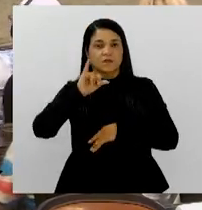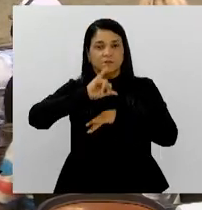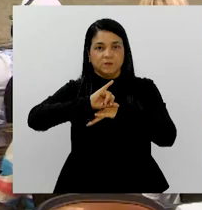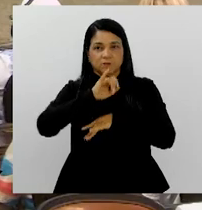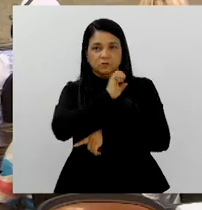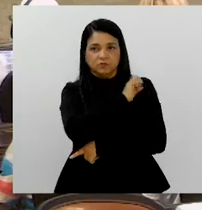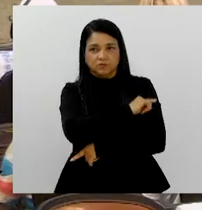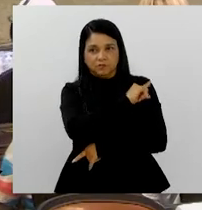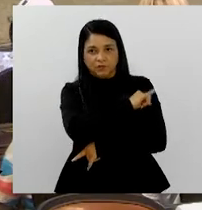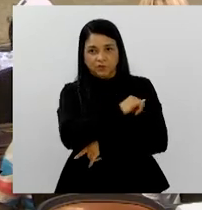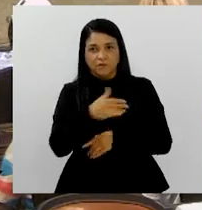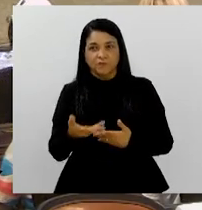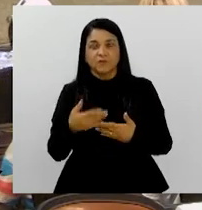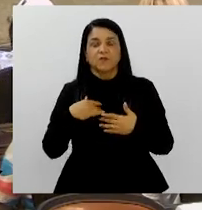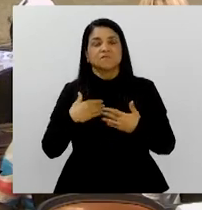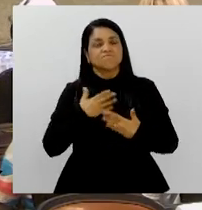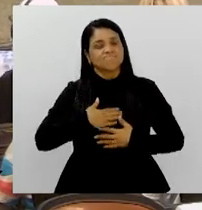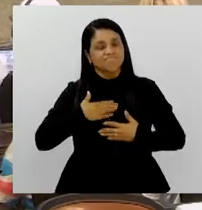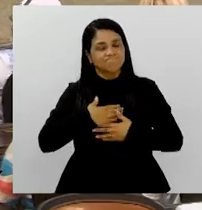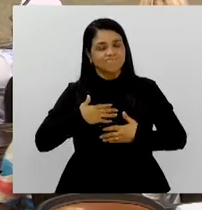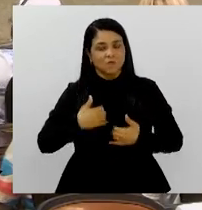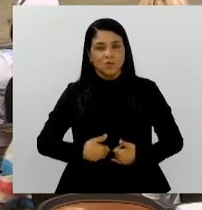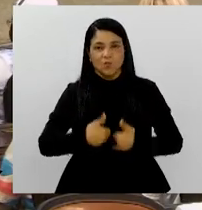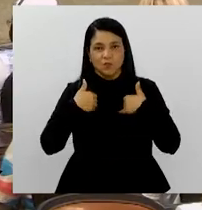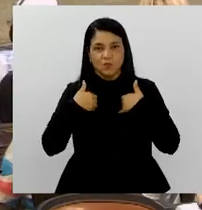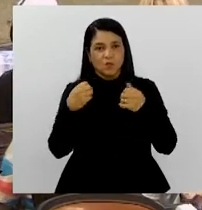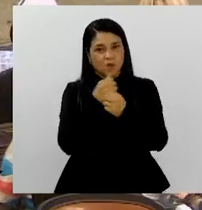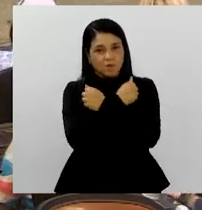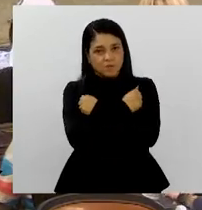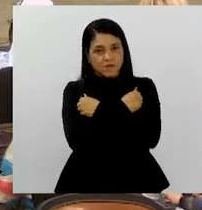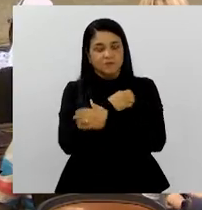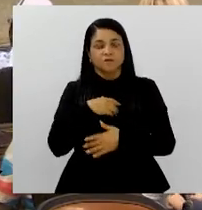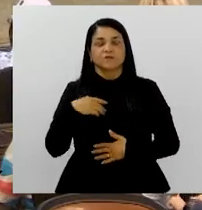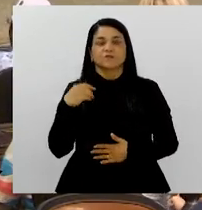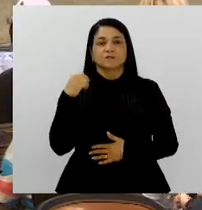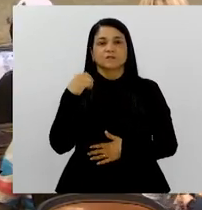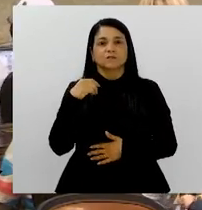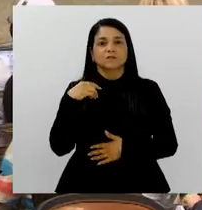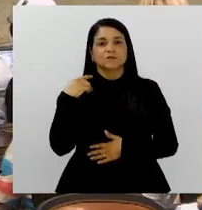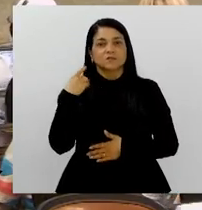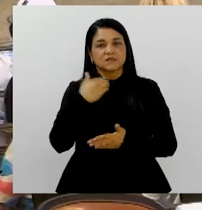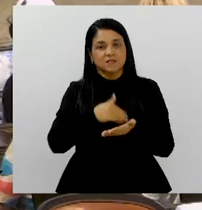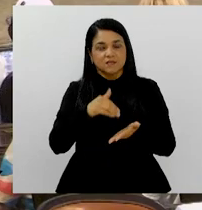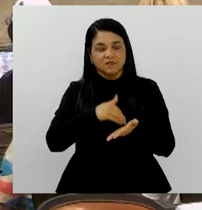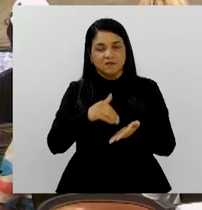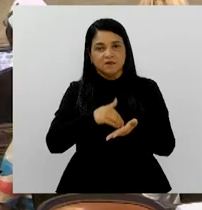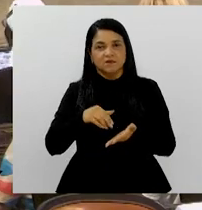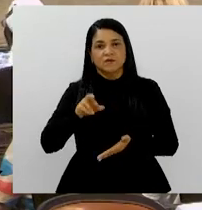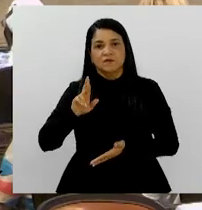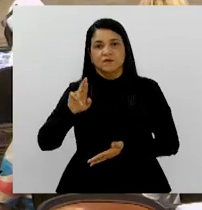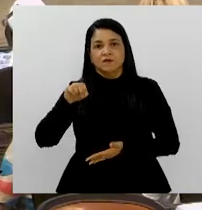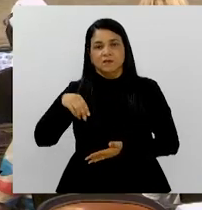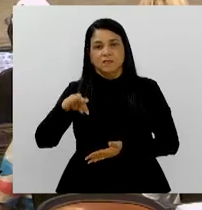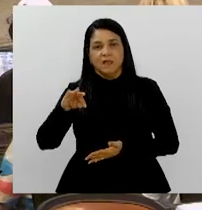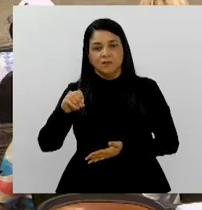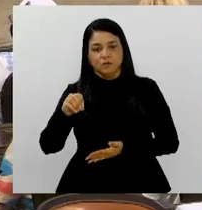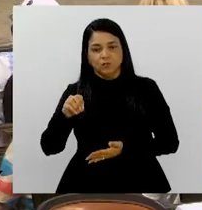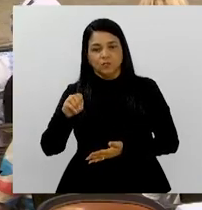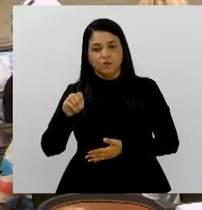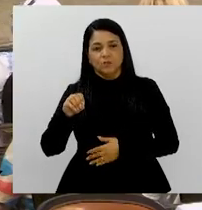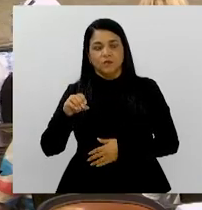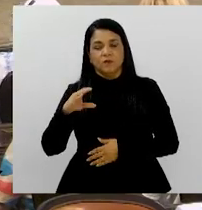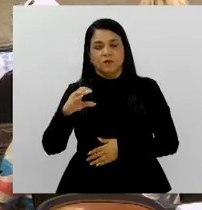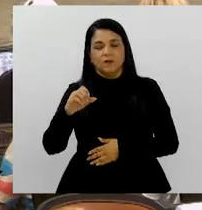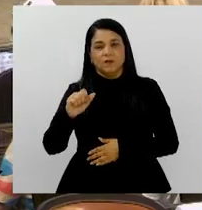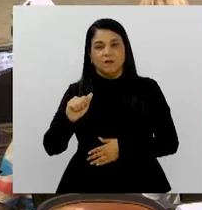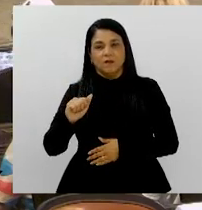estar presente aqui, trazendo um abraço do secretário Marcelo Calero. Boa noite, Verônica Lima. É muito orgulho estar